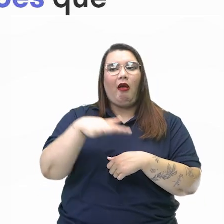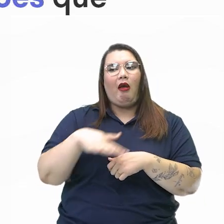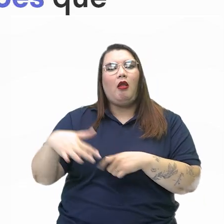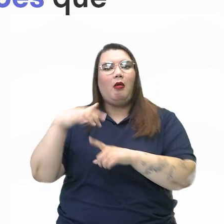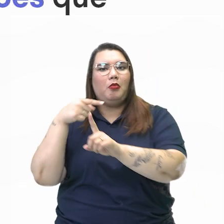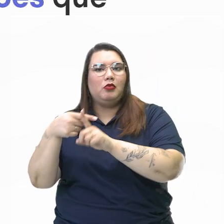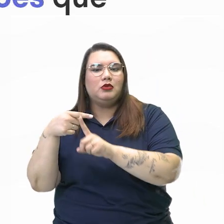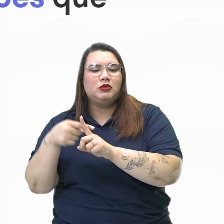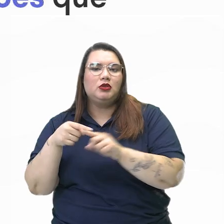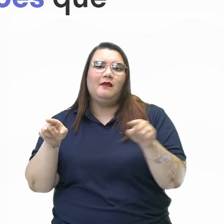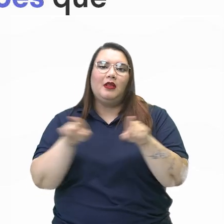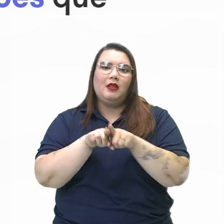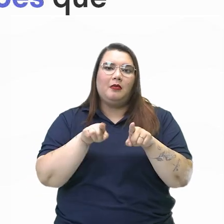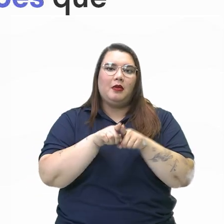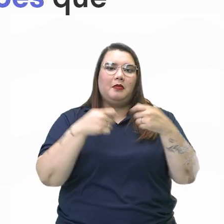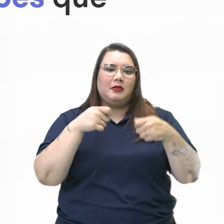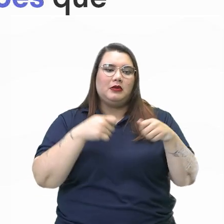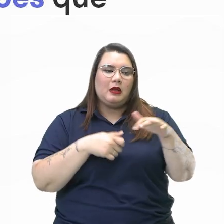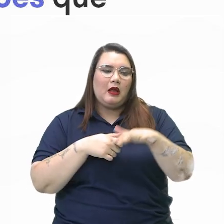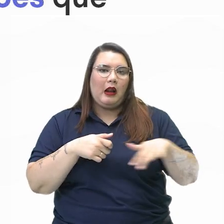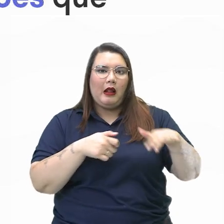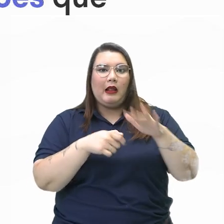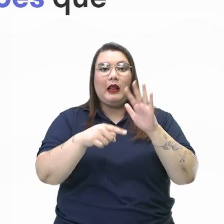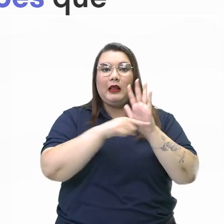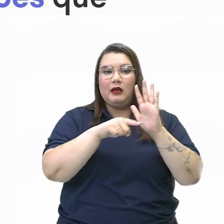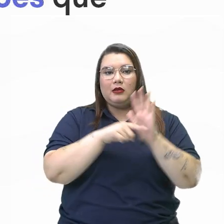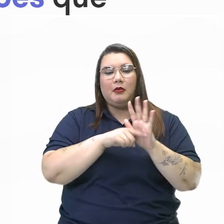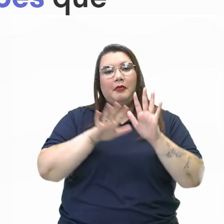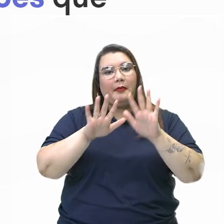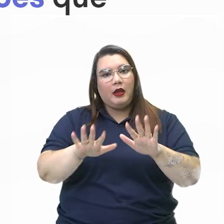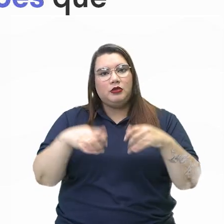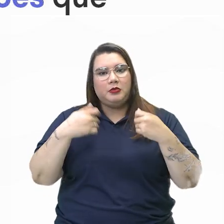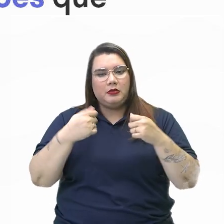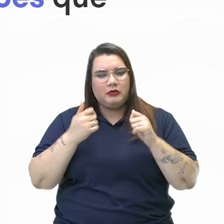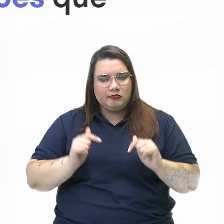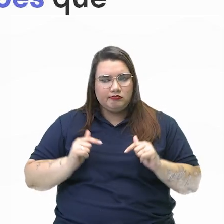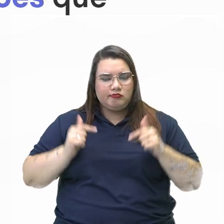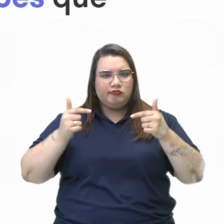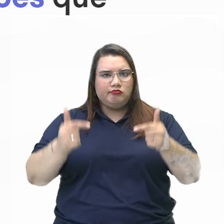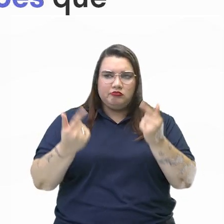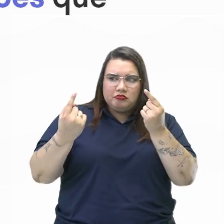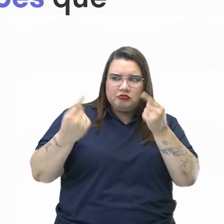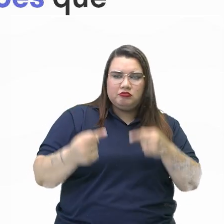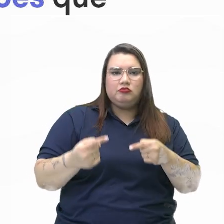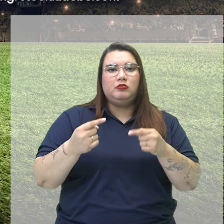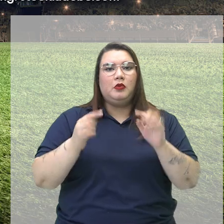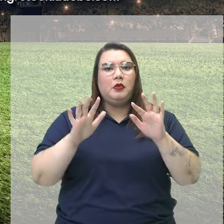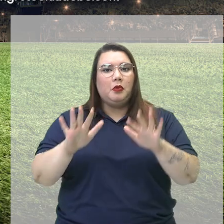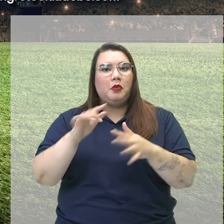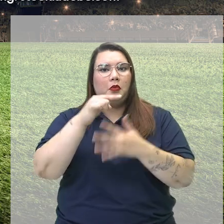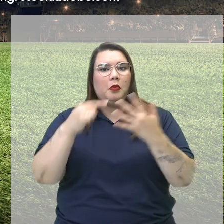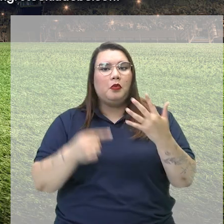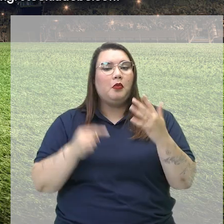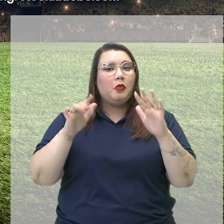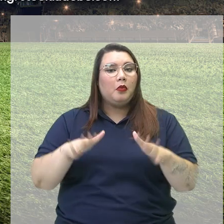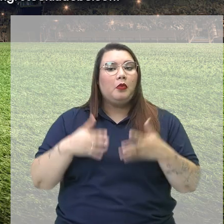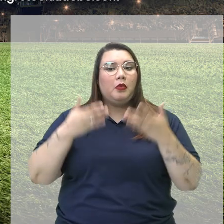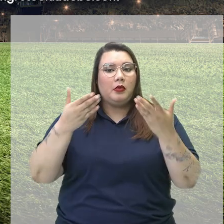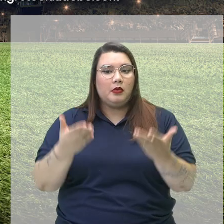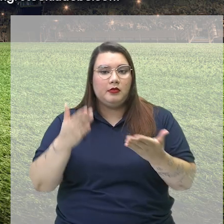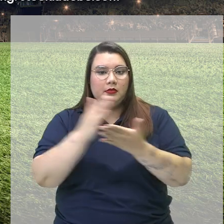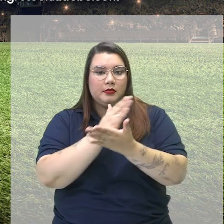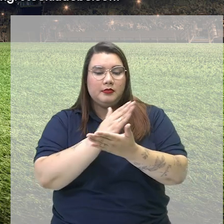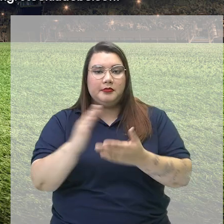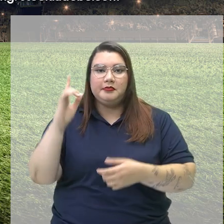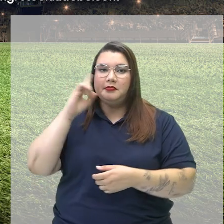ir de encontro, né? Confrontar essas situações. E aí eu vou listar essas situações aqui para vocês, algumas delas que são